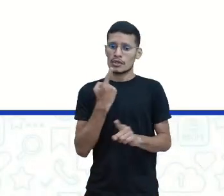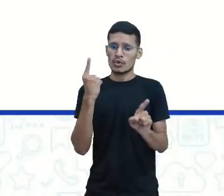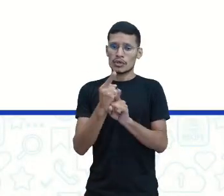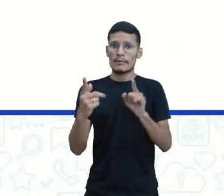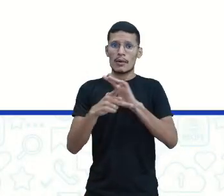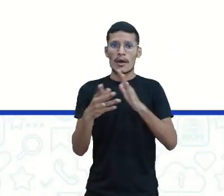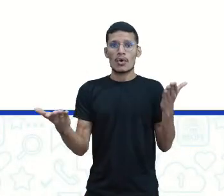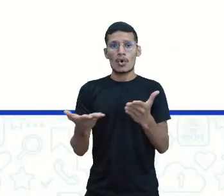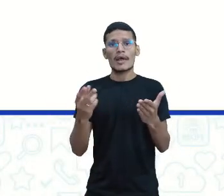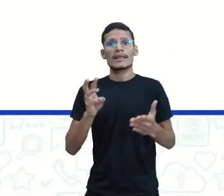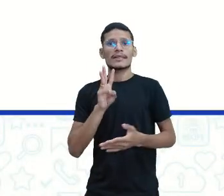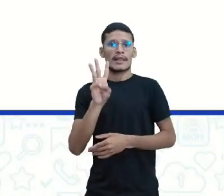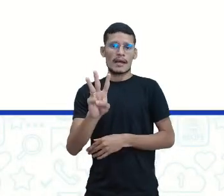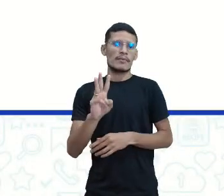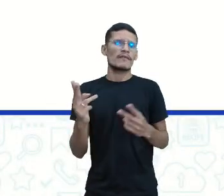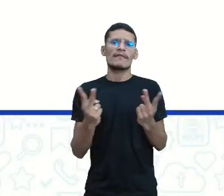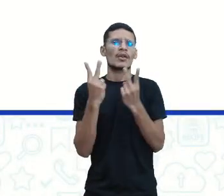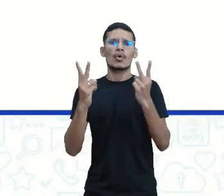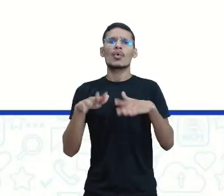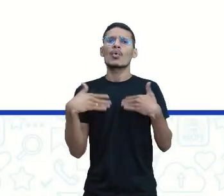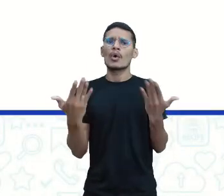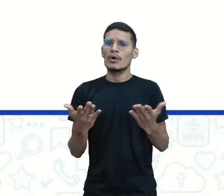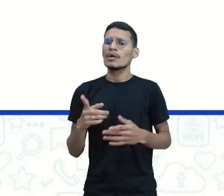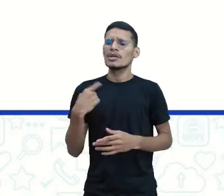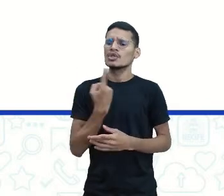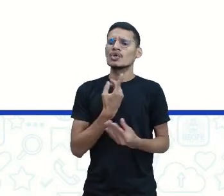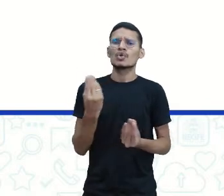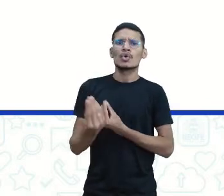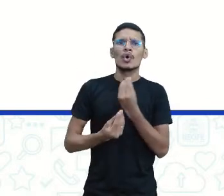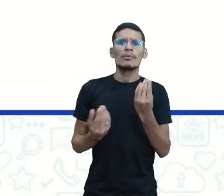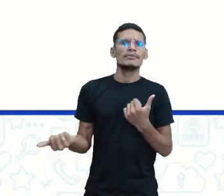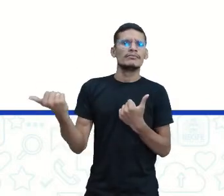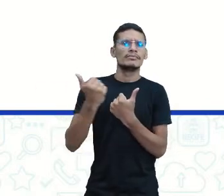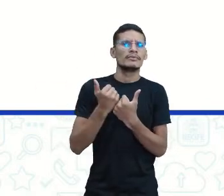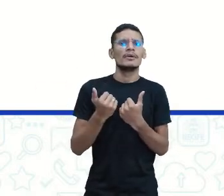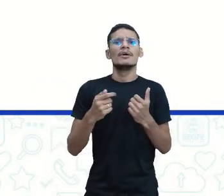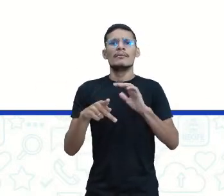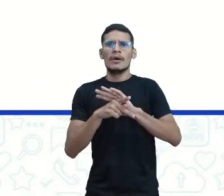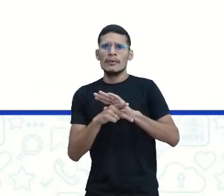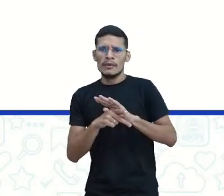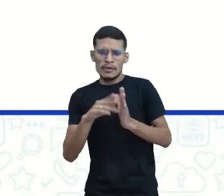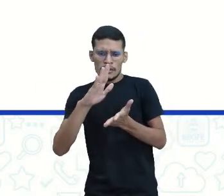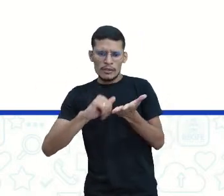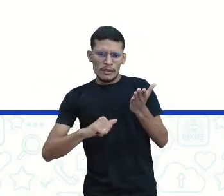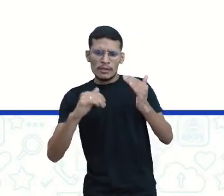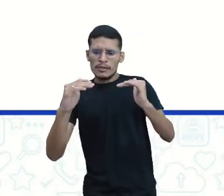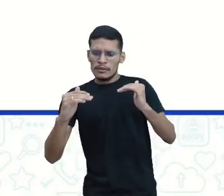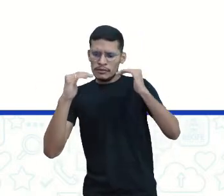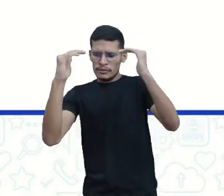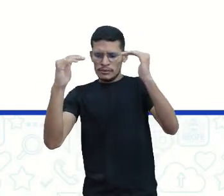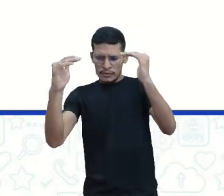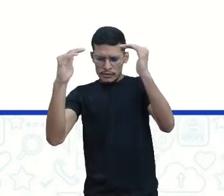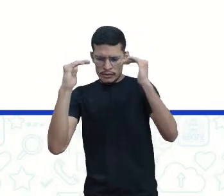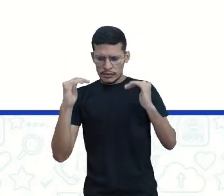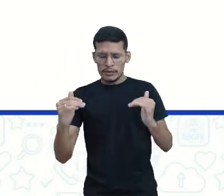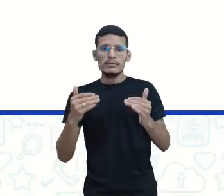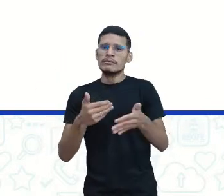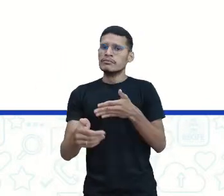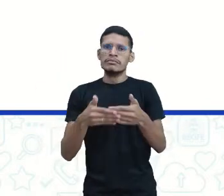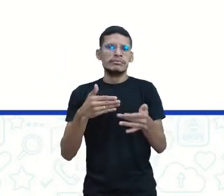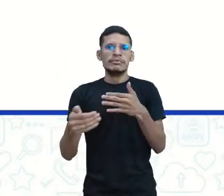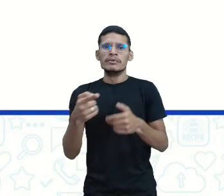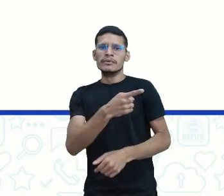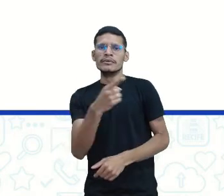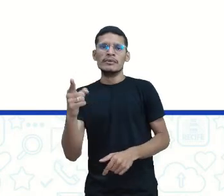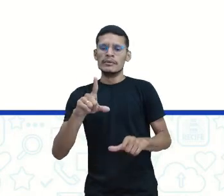valor de w. E aonde é que eu faço essa substituição, Pedro? Substituir na equação de cima ou na equação de baixo? Tanto